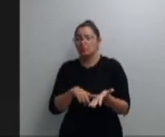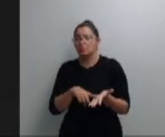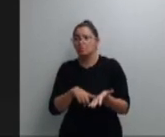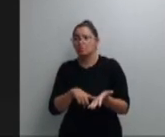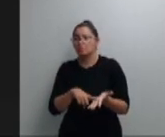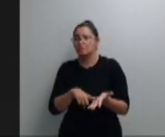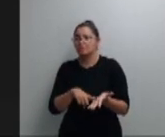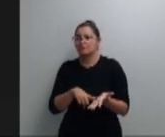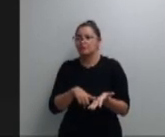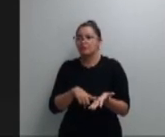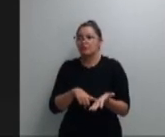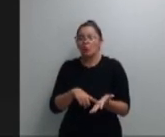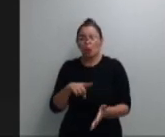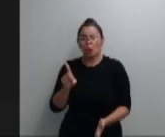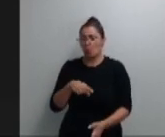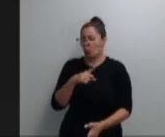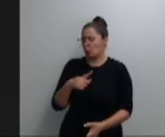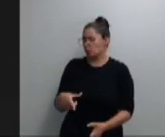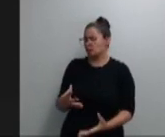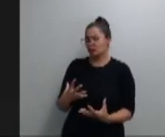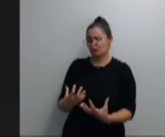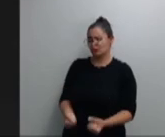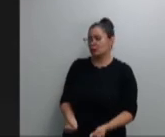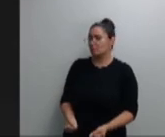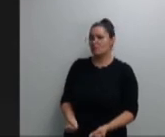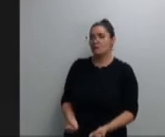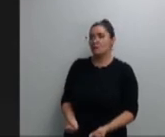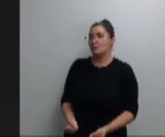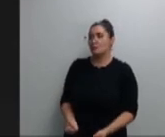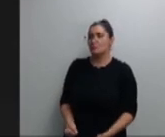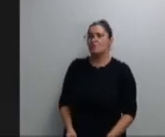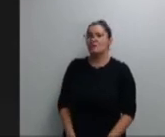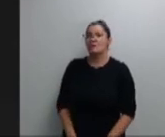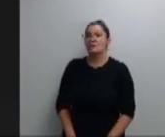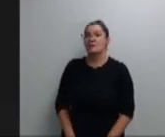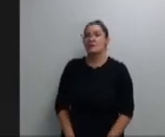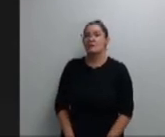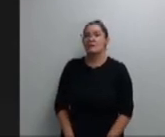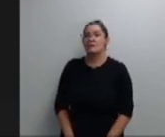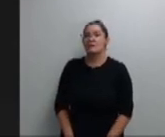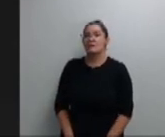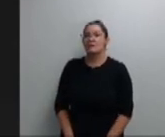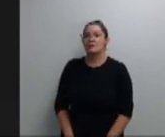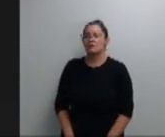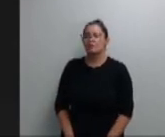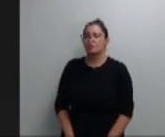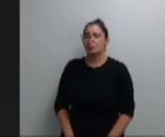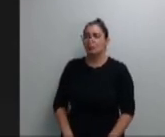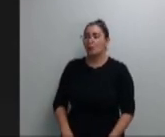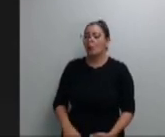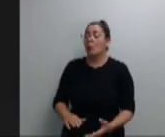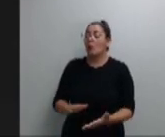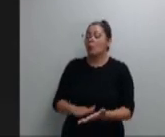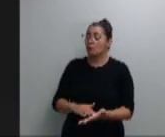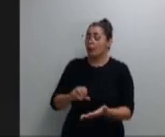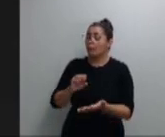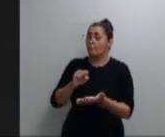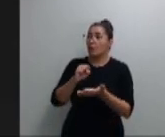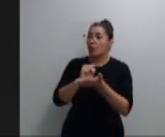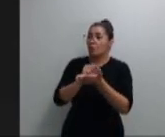por unanimidade rejeitou os embargos e declaração com a majoração da multa imposta ao